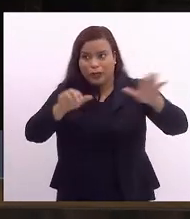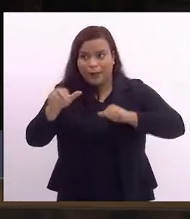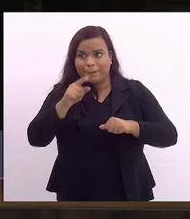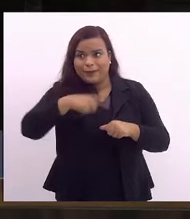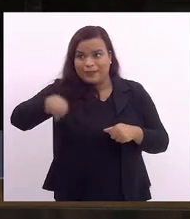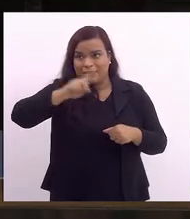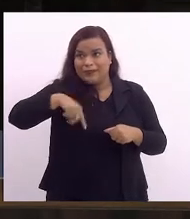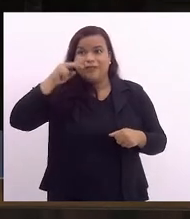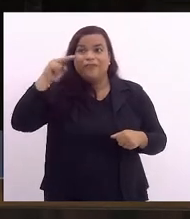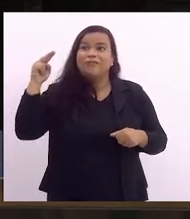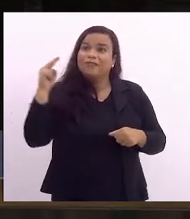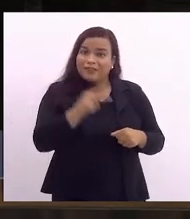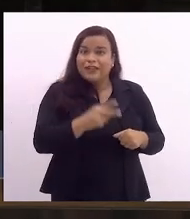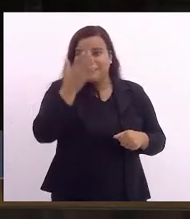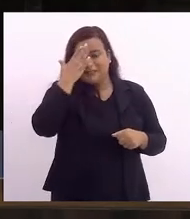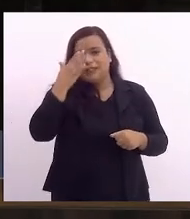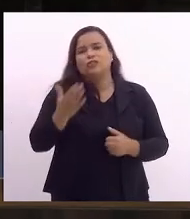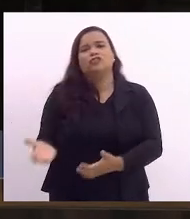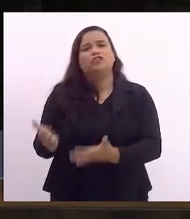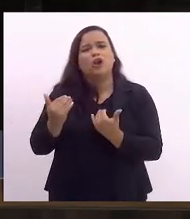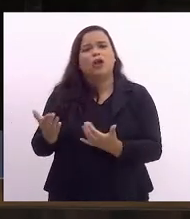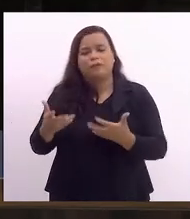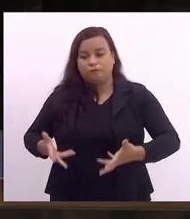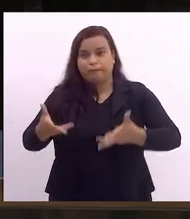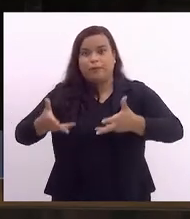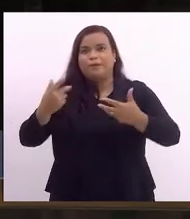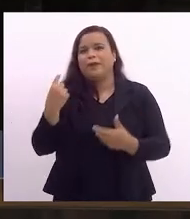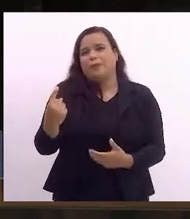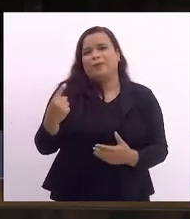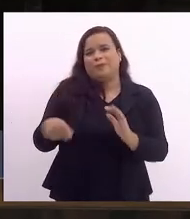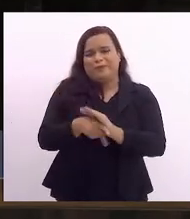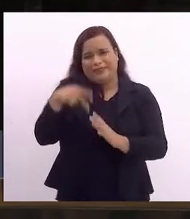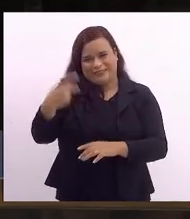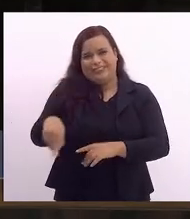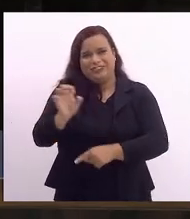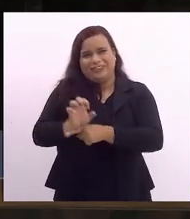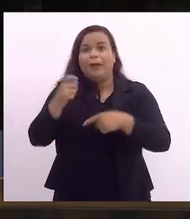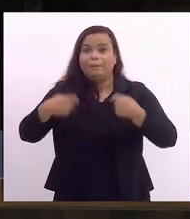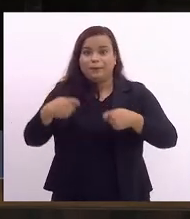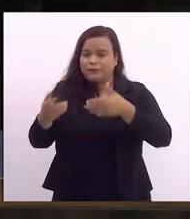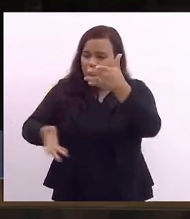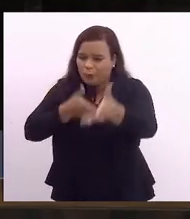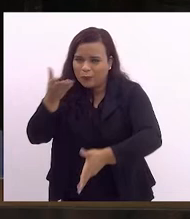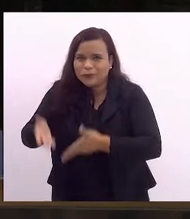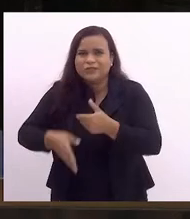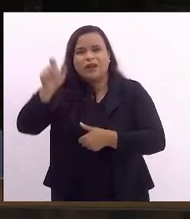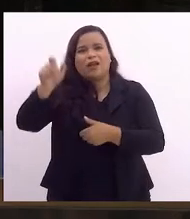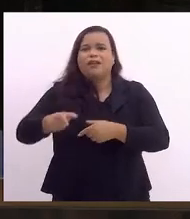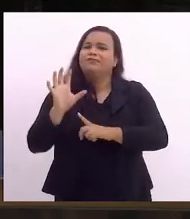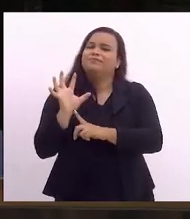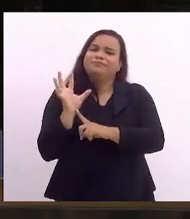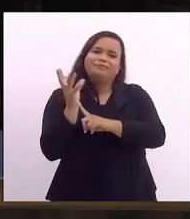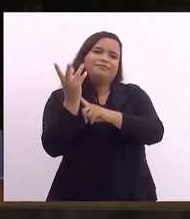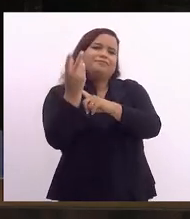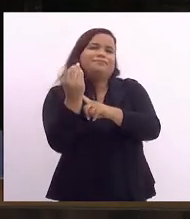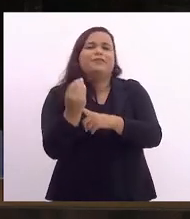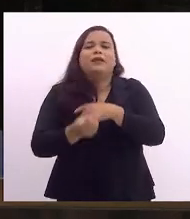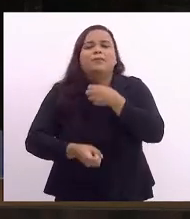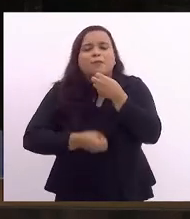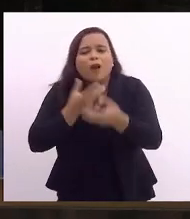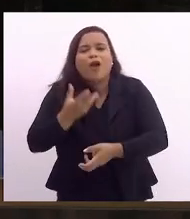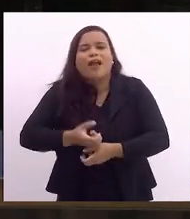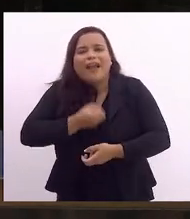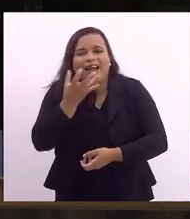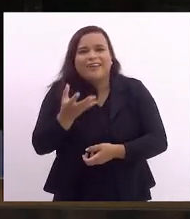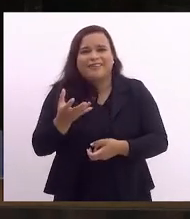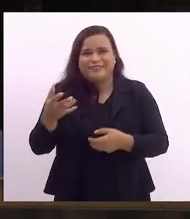dos jovens proeminentes nesse Estado, que deveria ser tratado como é, um grande artista, um grande poeta